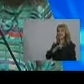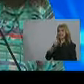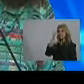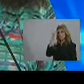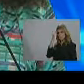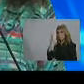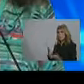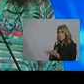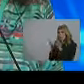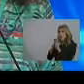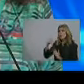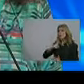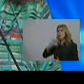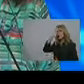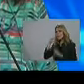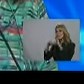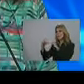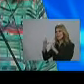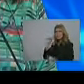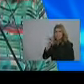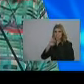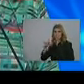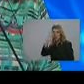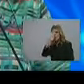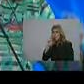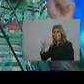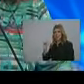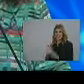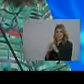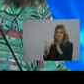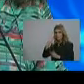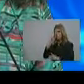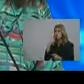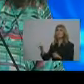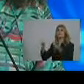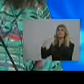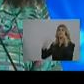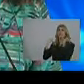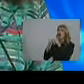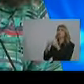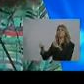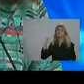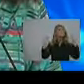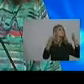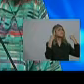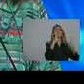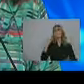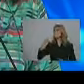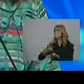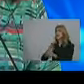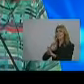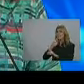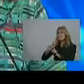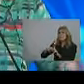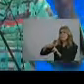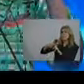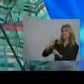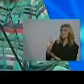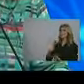dessa cidade tenham o passe livre social, que pode pegar 800 mil viagens dia, sem pagamento de tarifa,